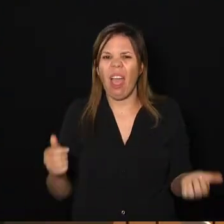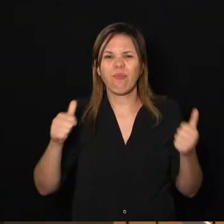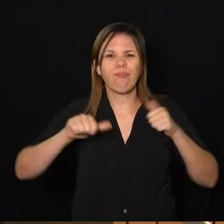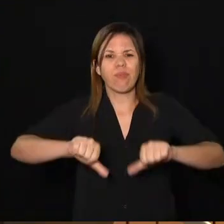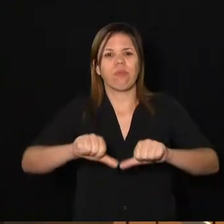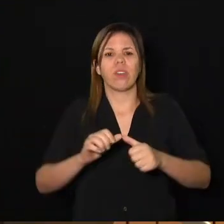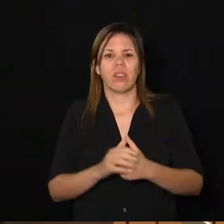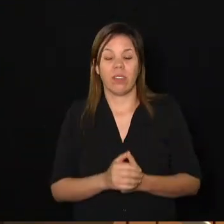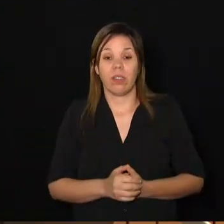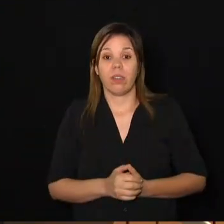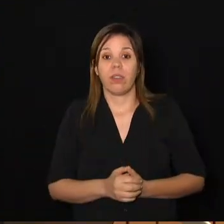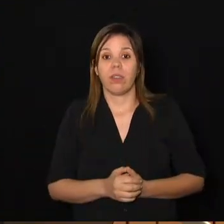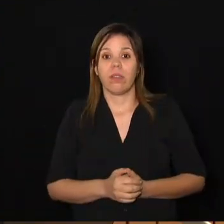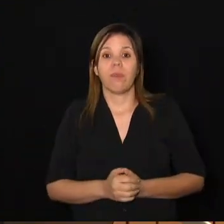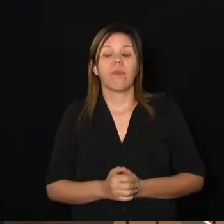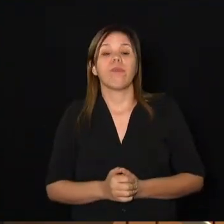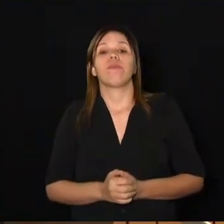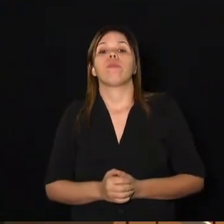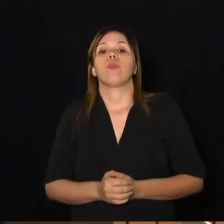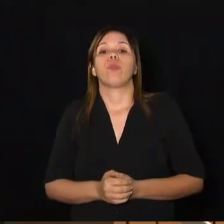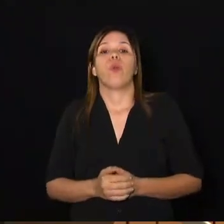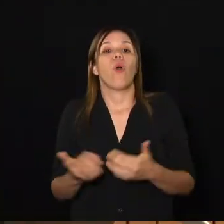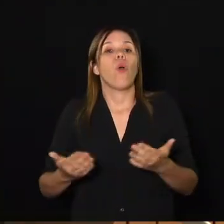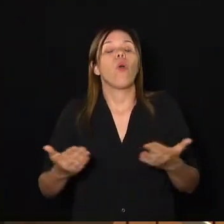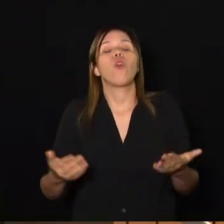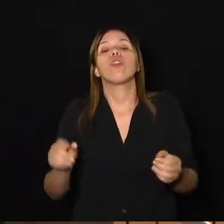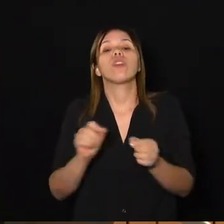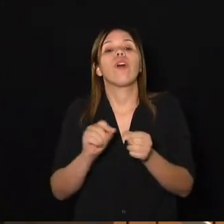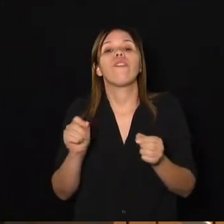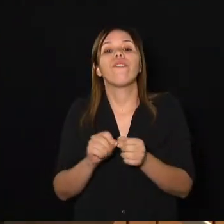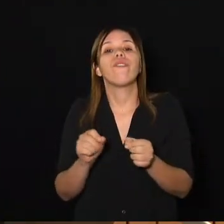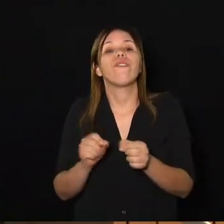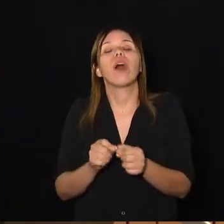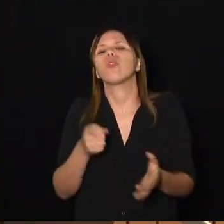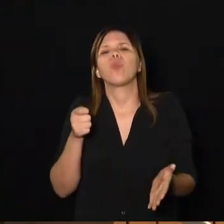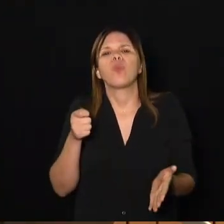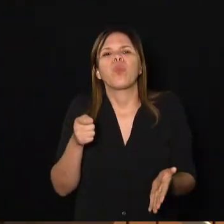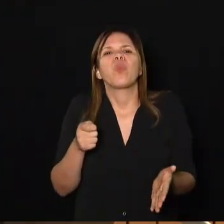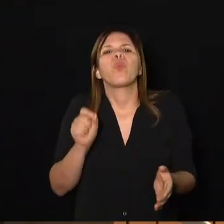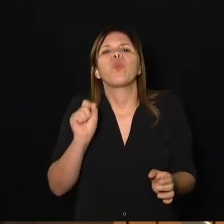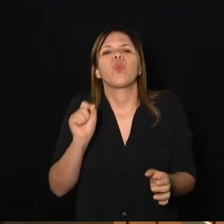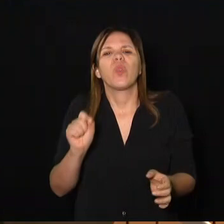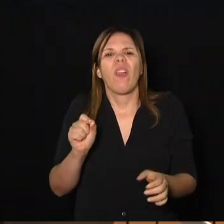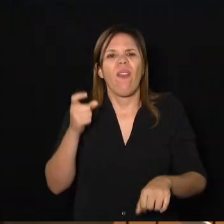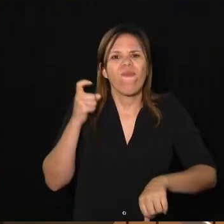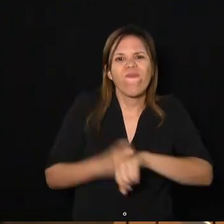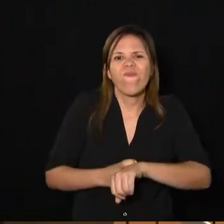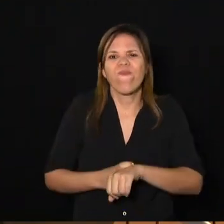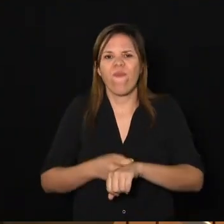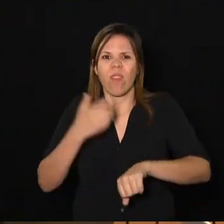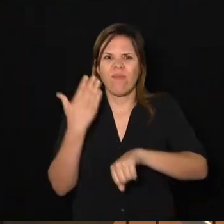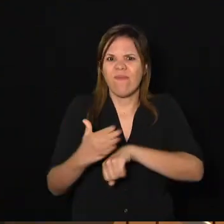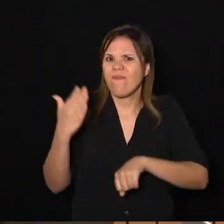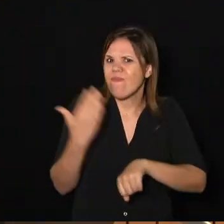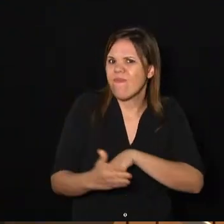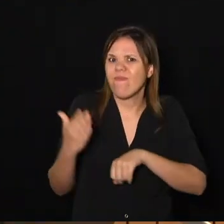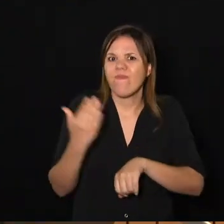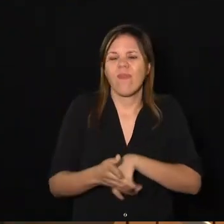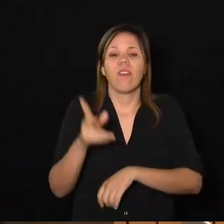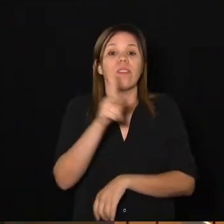tanto é que hoje eles fazem de forma bruta treinamento para professores